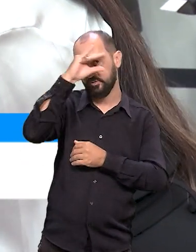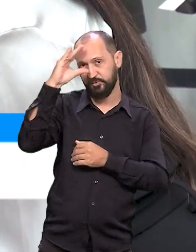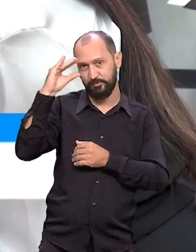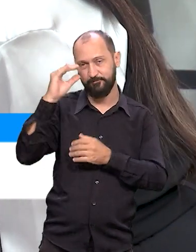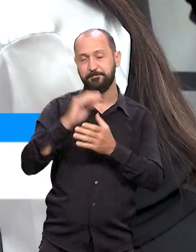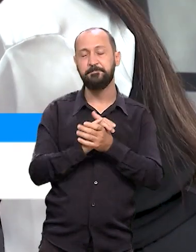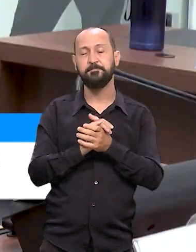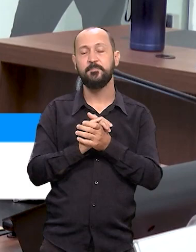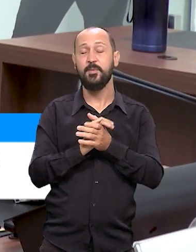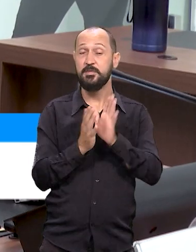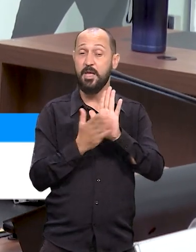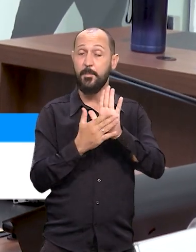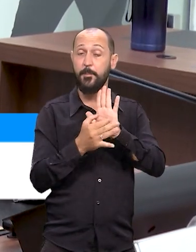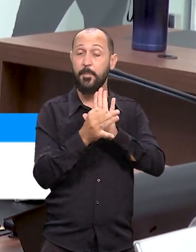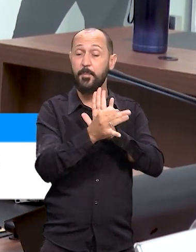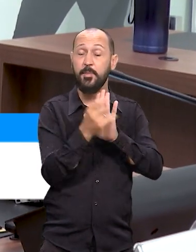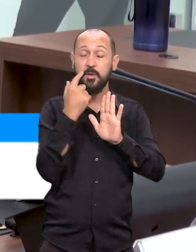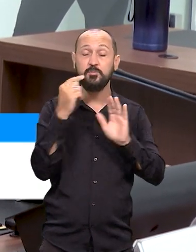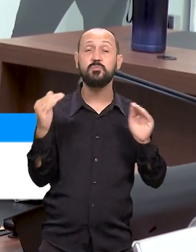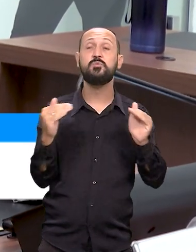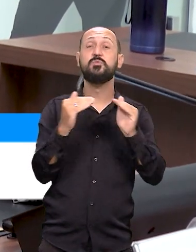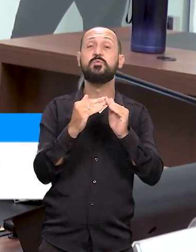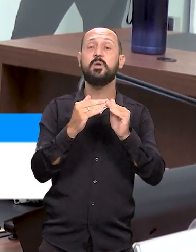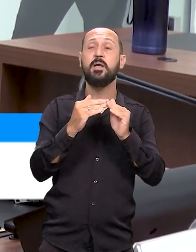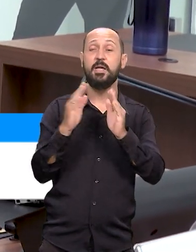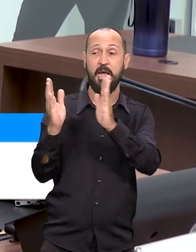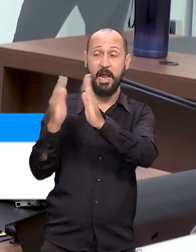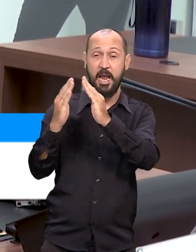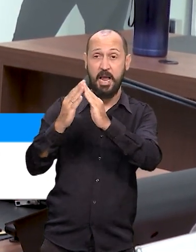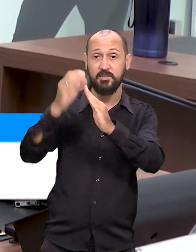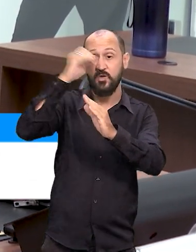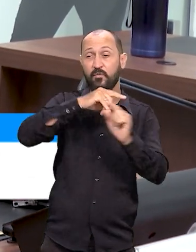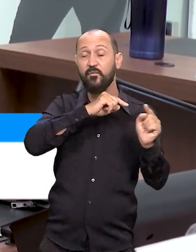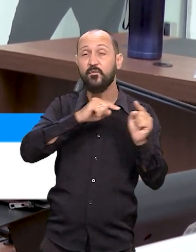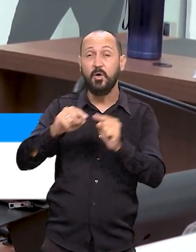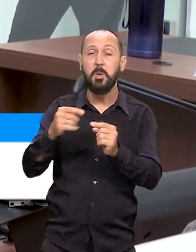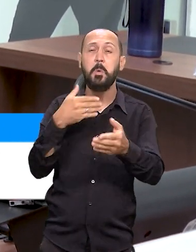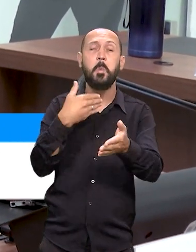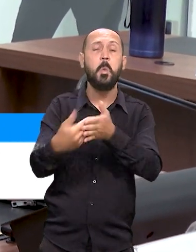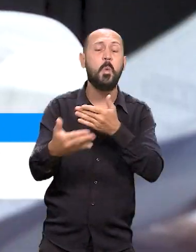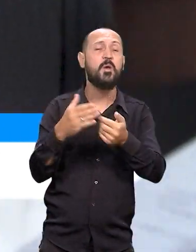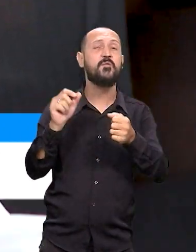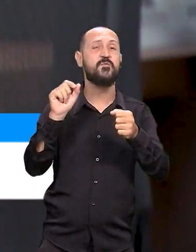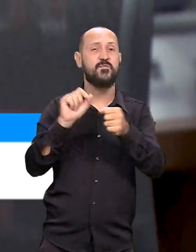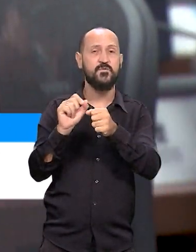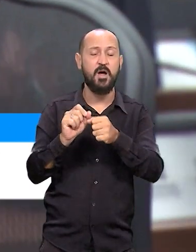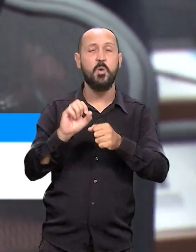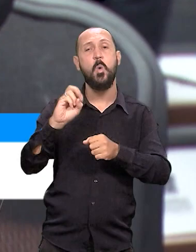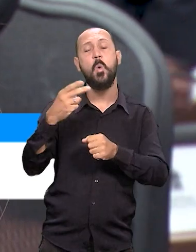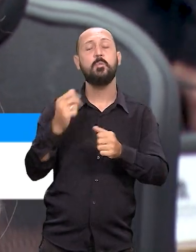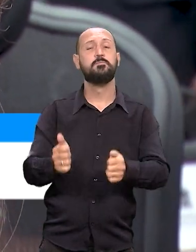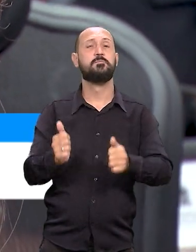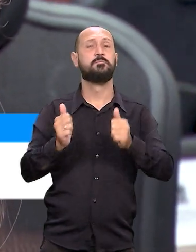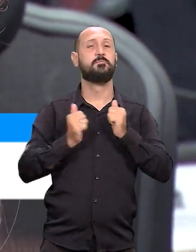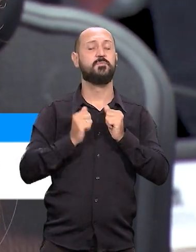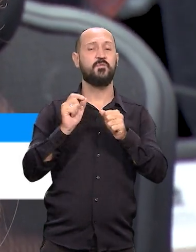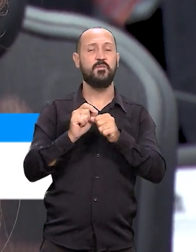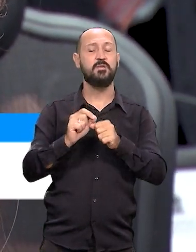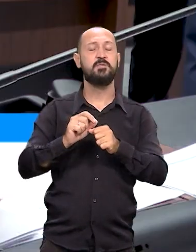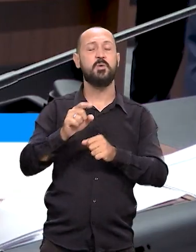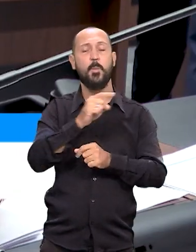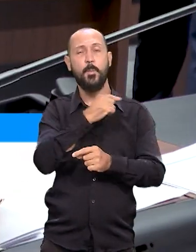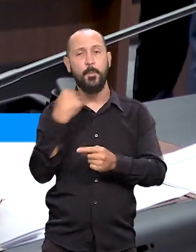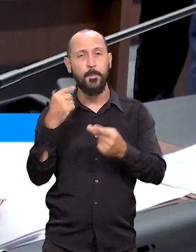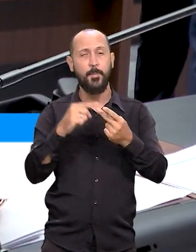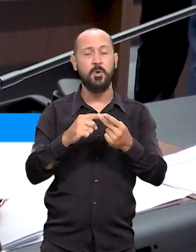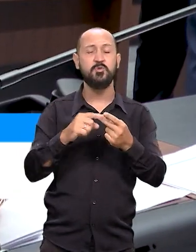Crianças e Adolescentes. De acordo com a proposta, configura a violência doméstica e familiar qualquer ação ou omissão que